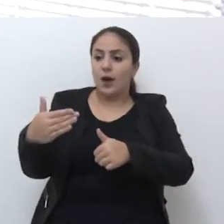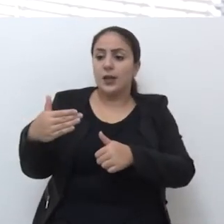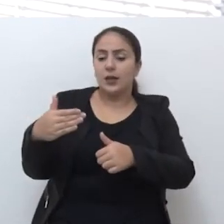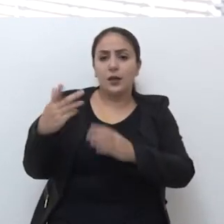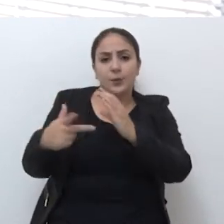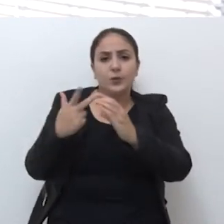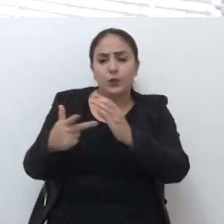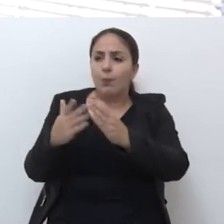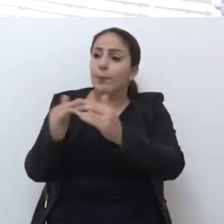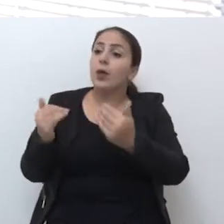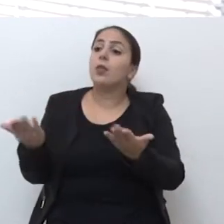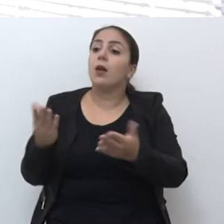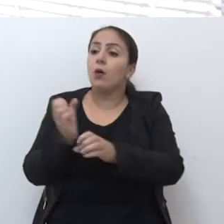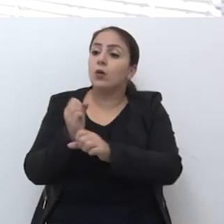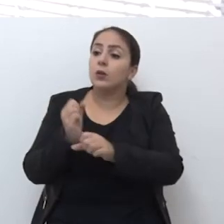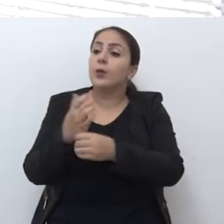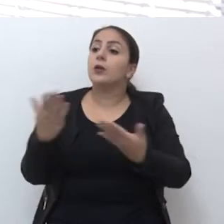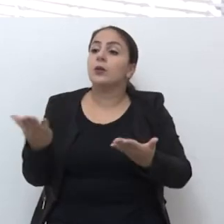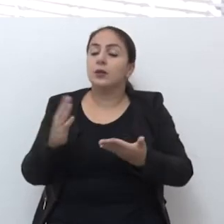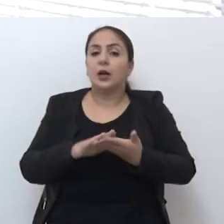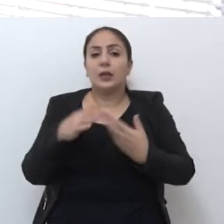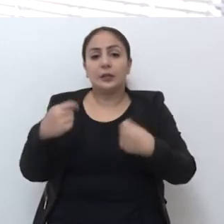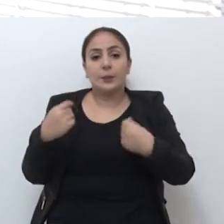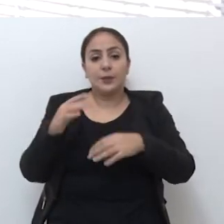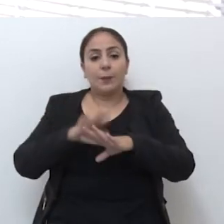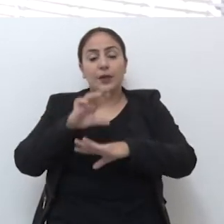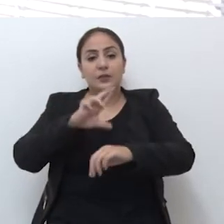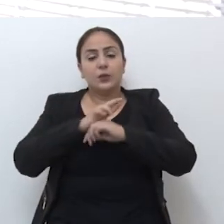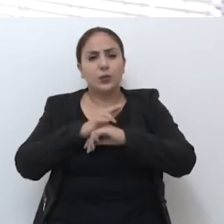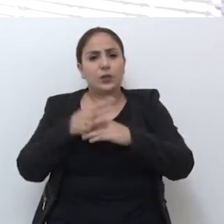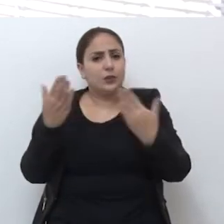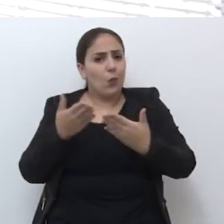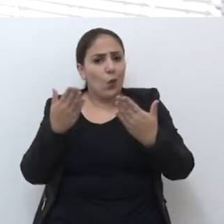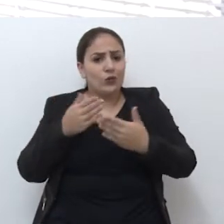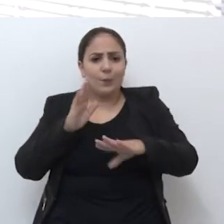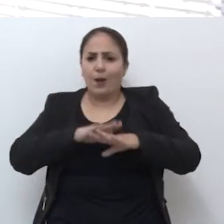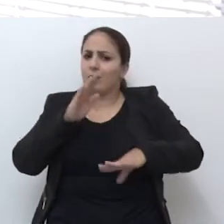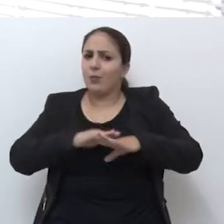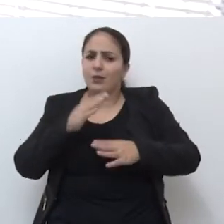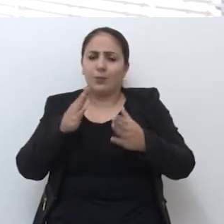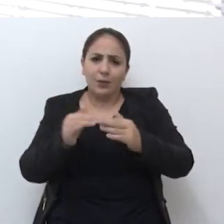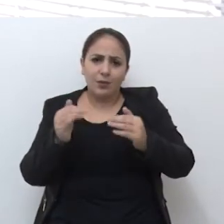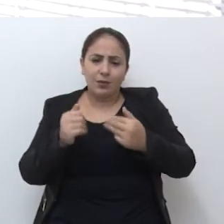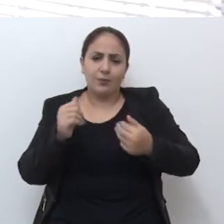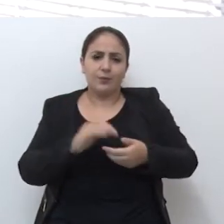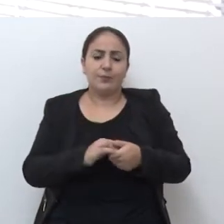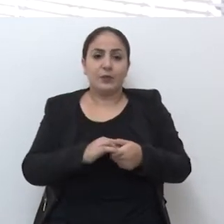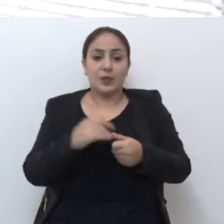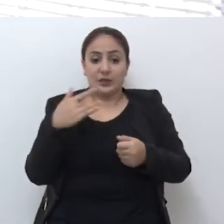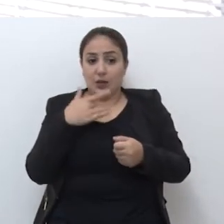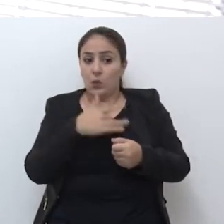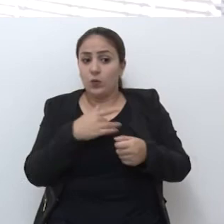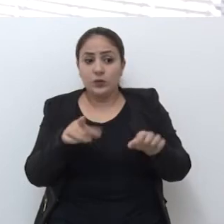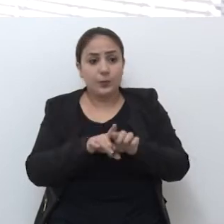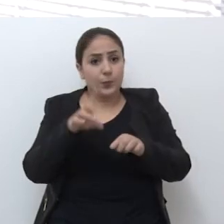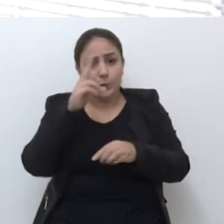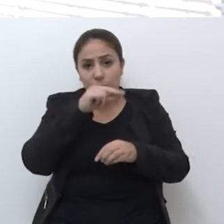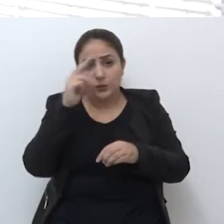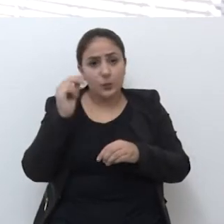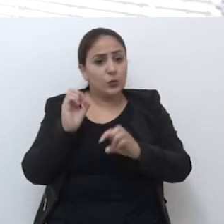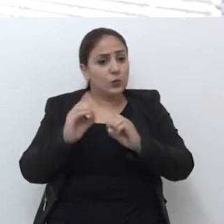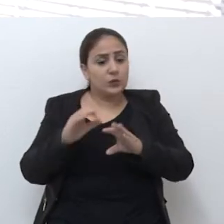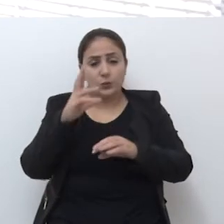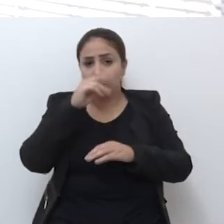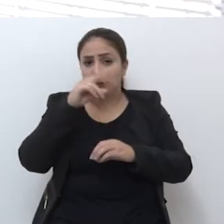acompanhar a peça orçamentária, a execução do orçamento. A demanda por segurança, hoje em dia, é cada vez mais no município. A demanda por saúde é no município,